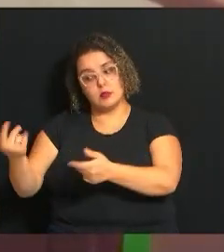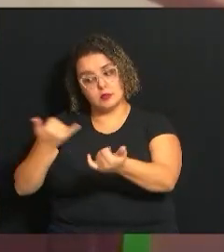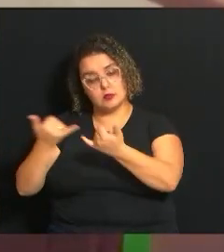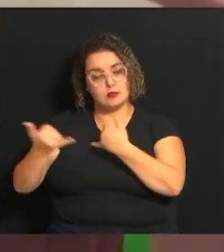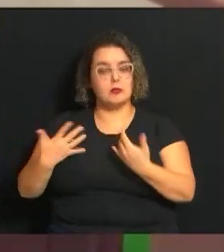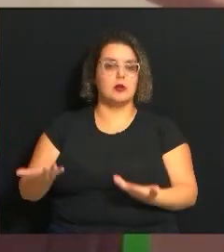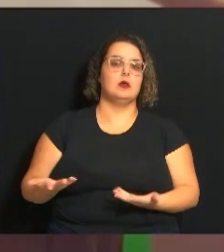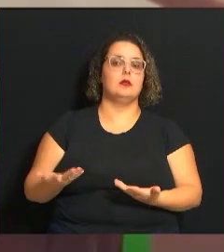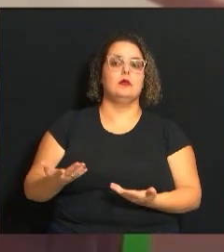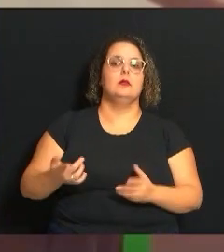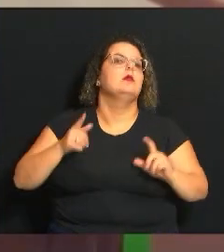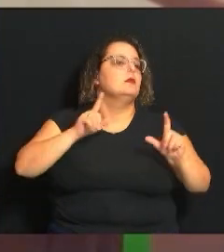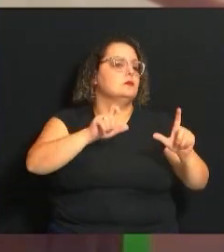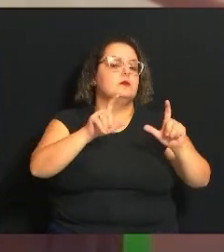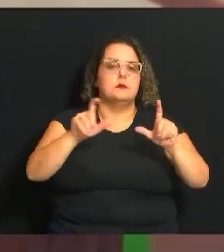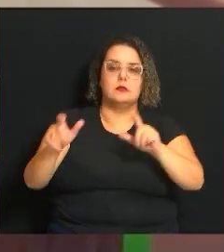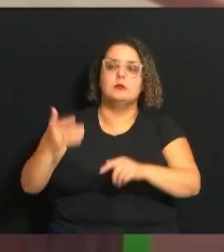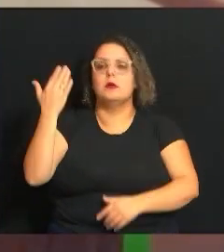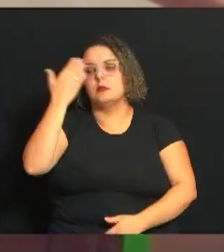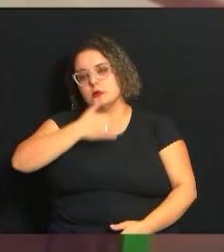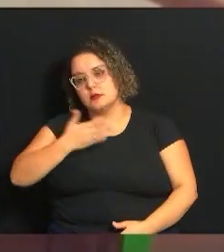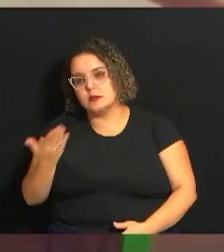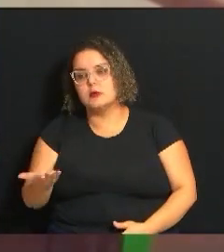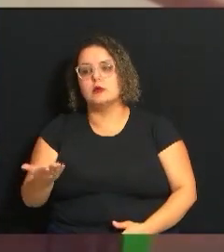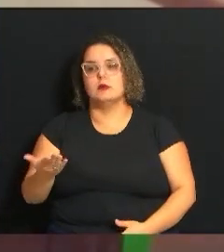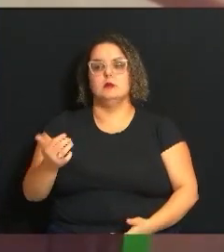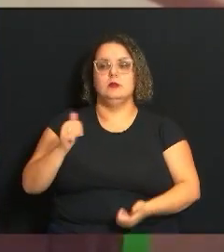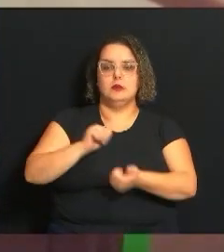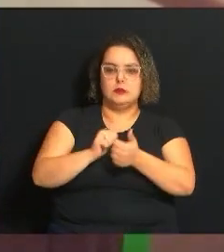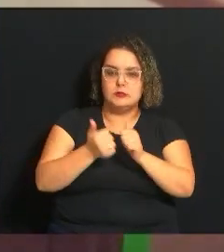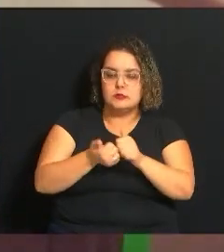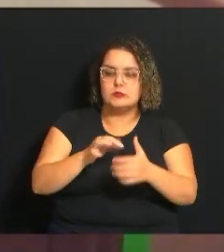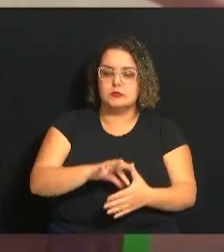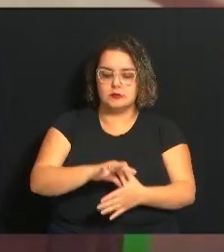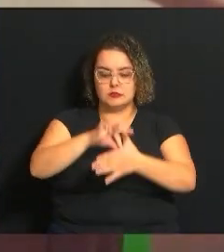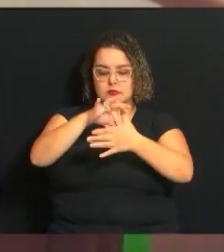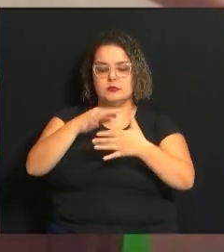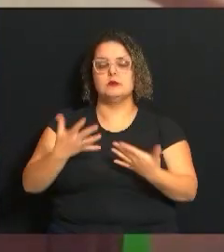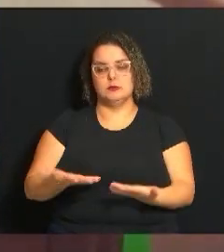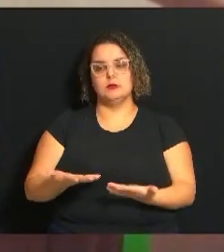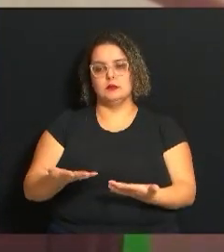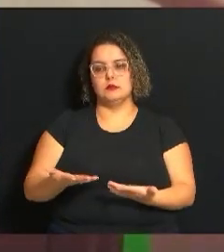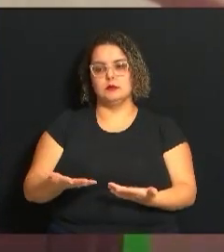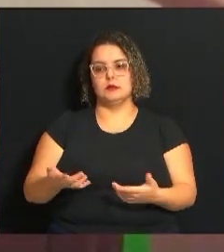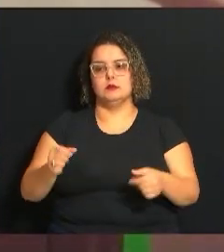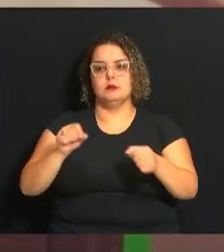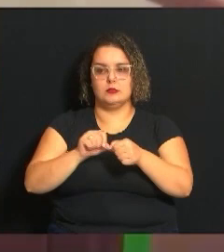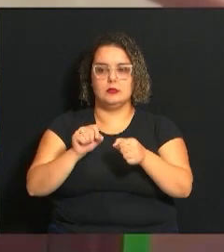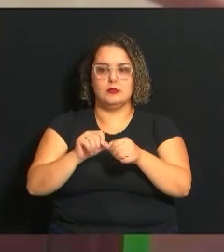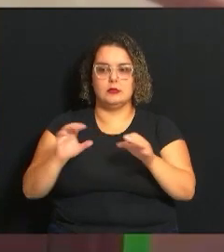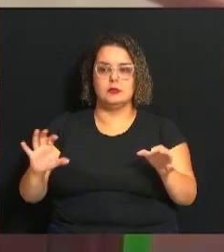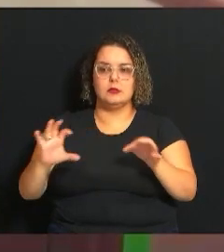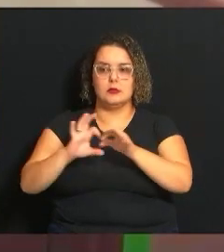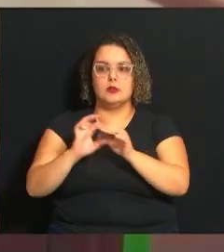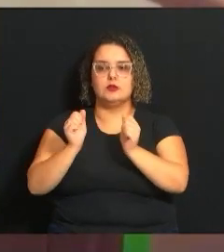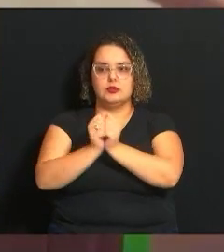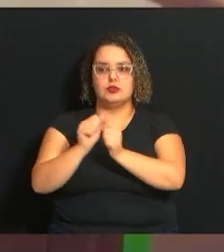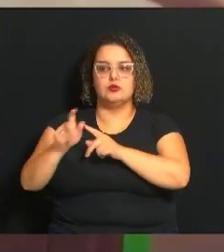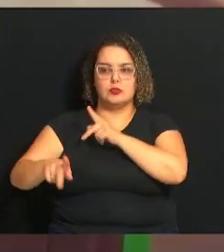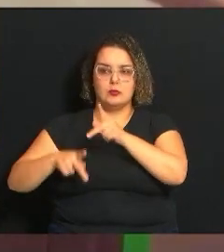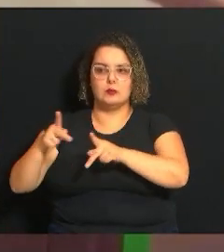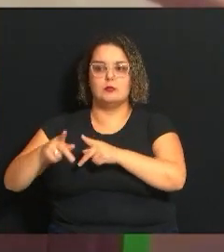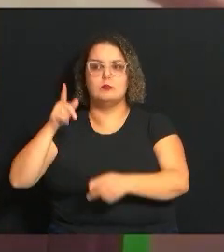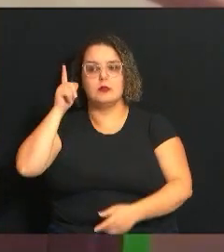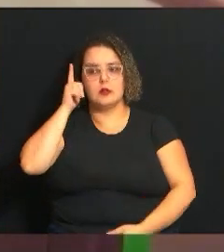conseguir tirar foto, para comprovar, para anexar, e aí a gente acaba ali fazendo essa união com a população para a gente